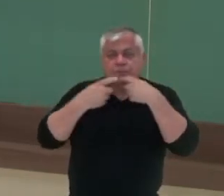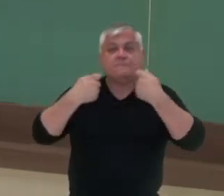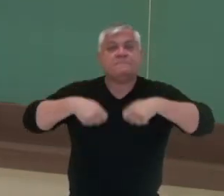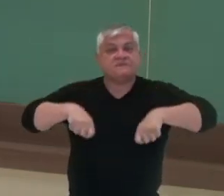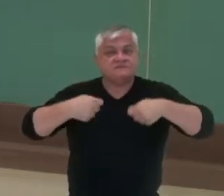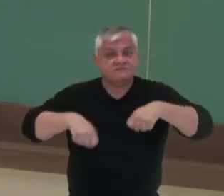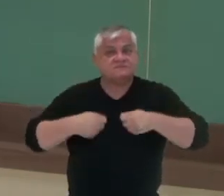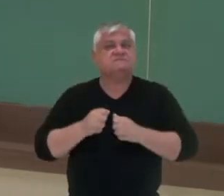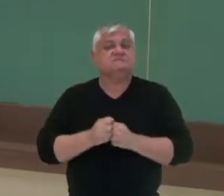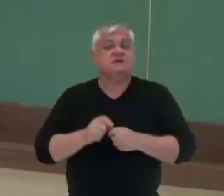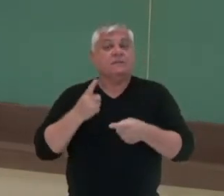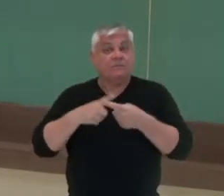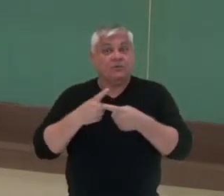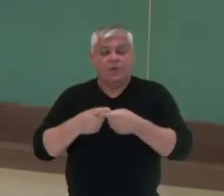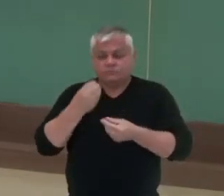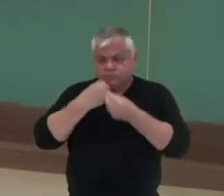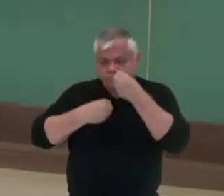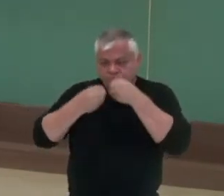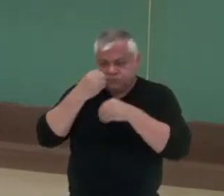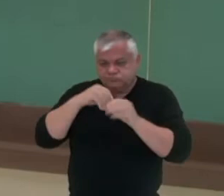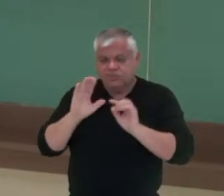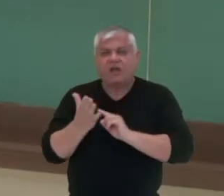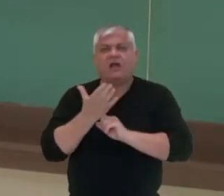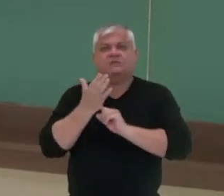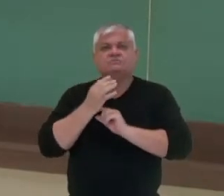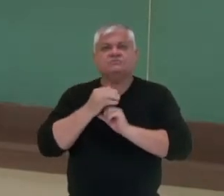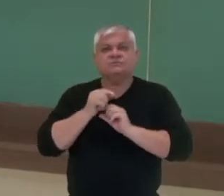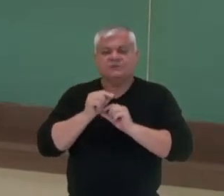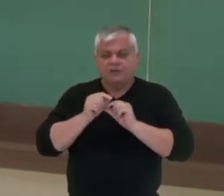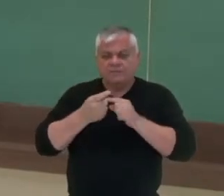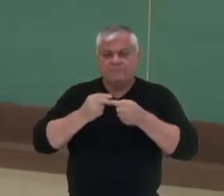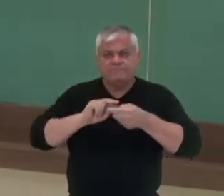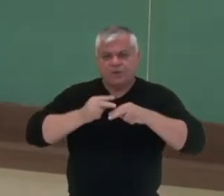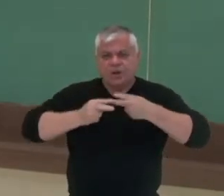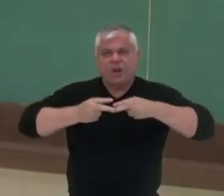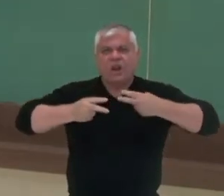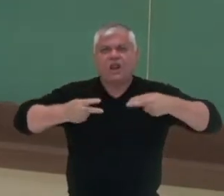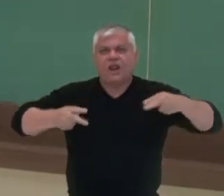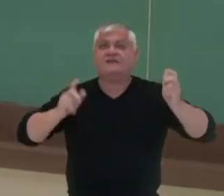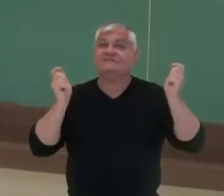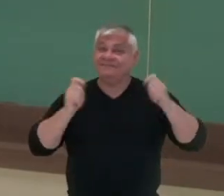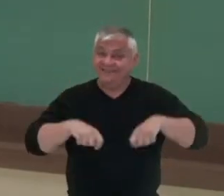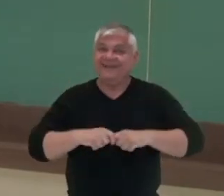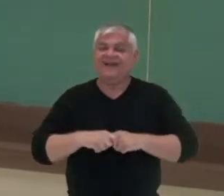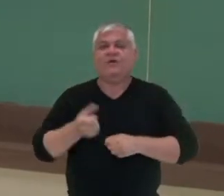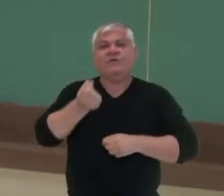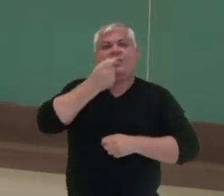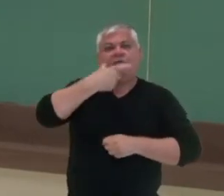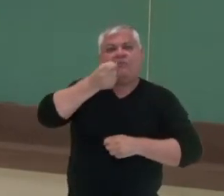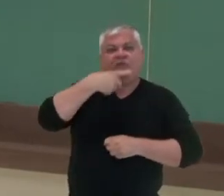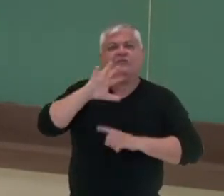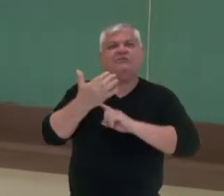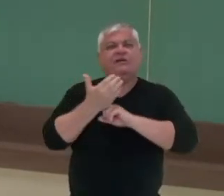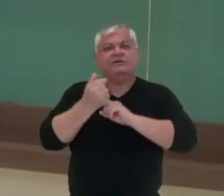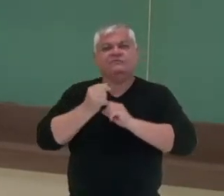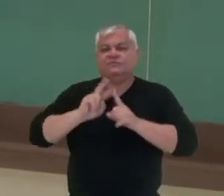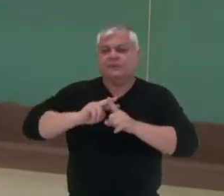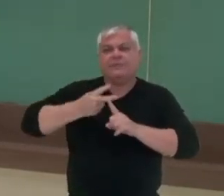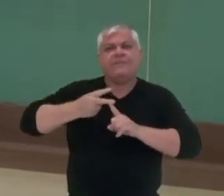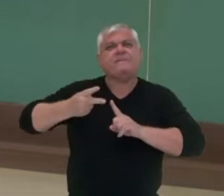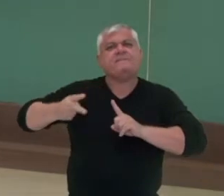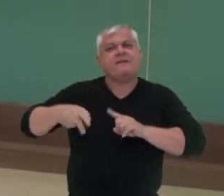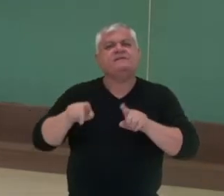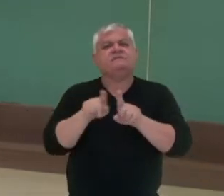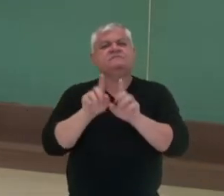ferro, ela já consegue compensar essa anemia, ou então medicamentos, né? Então, geralmente é